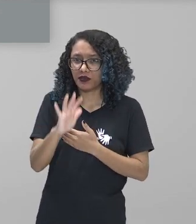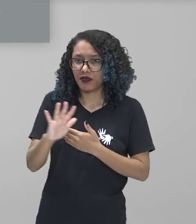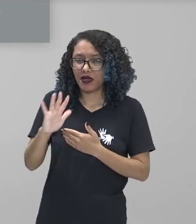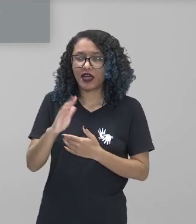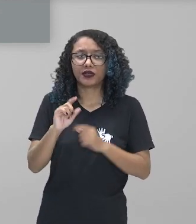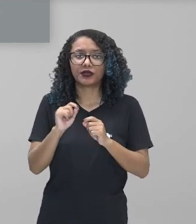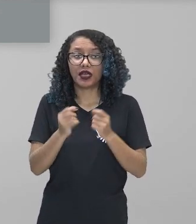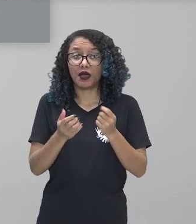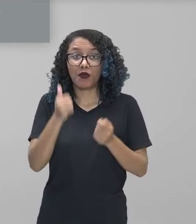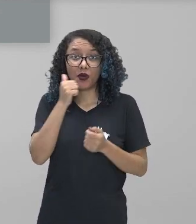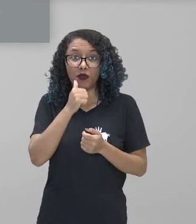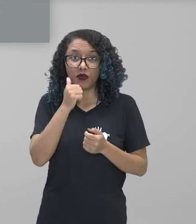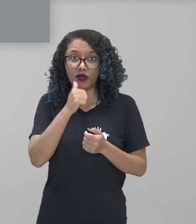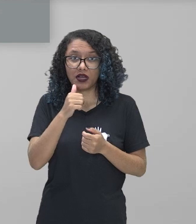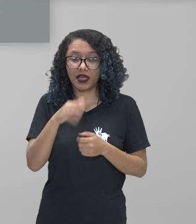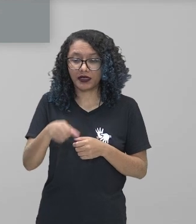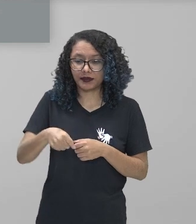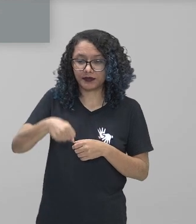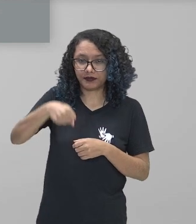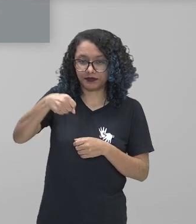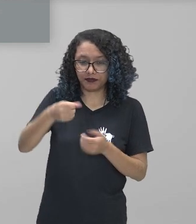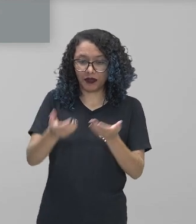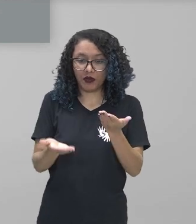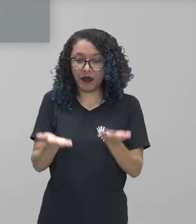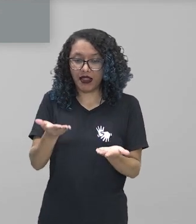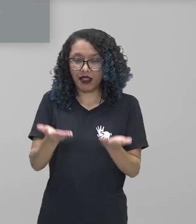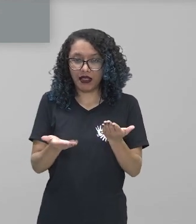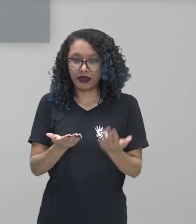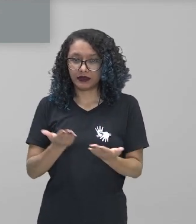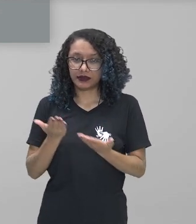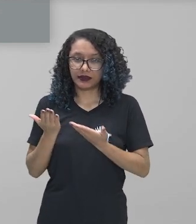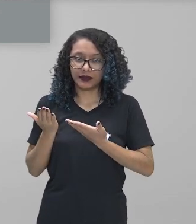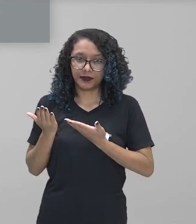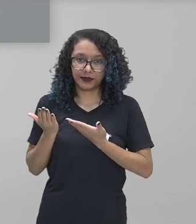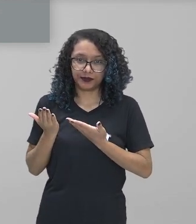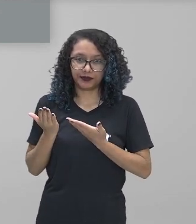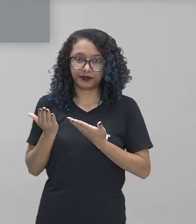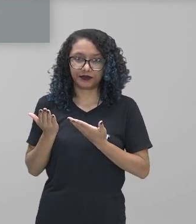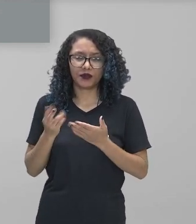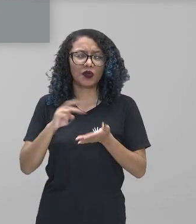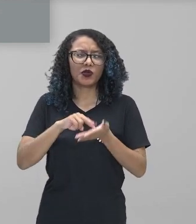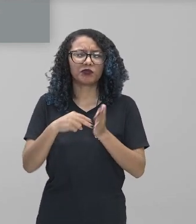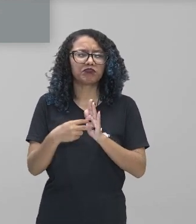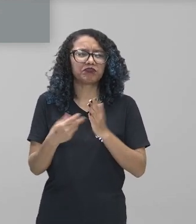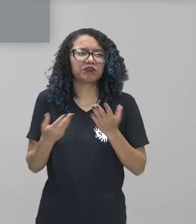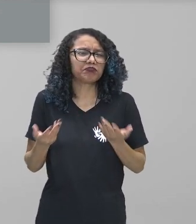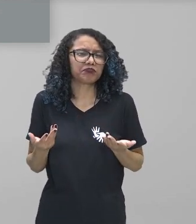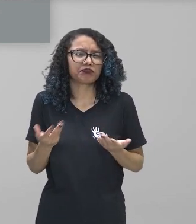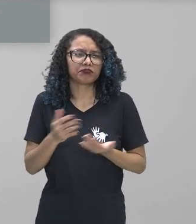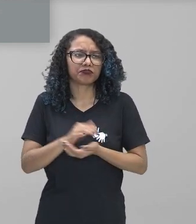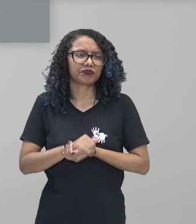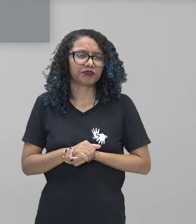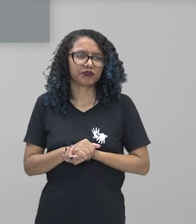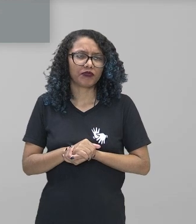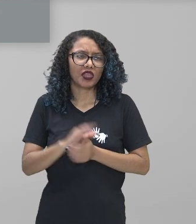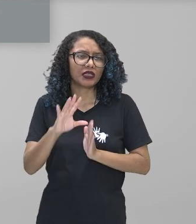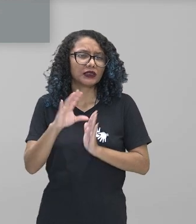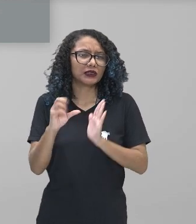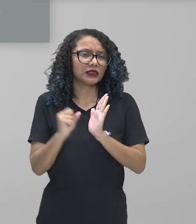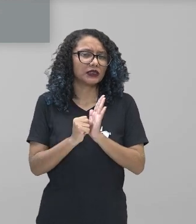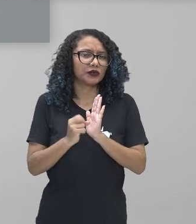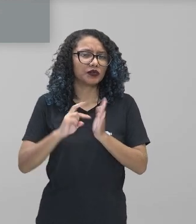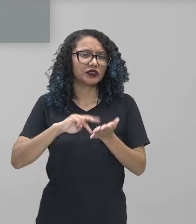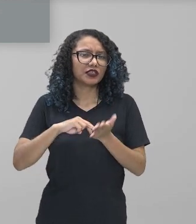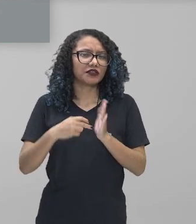balança, uma mulher segurando uma balança. O que significa então esse símbolo aí? Só